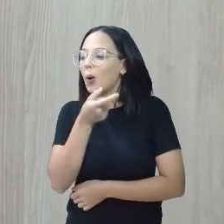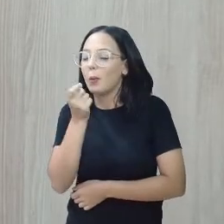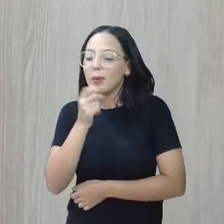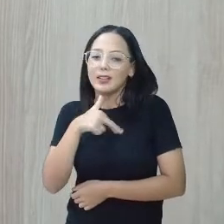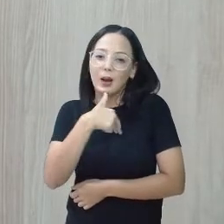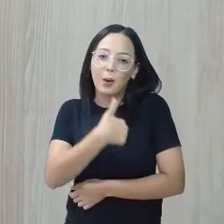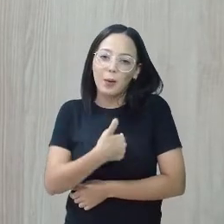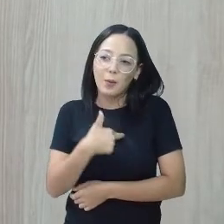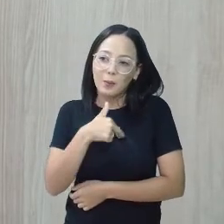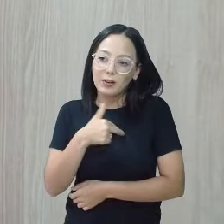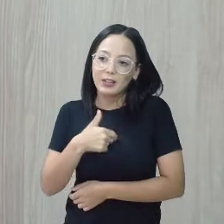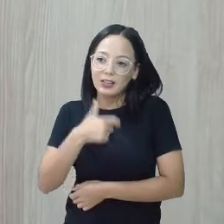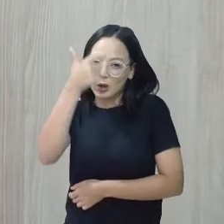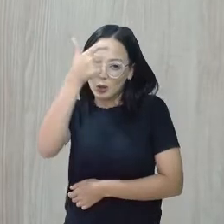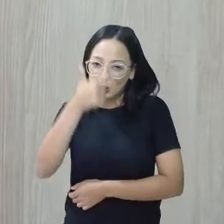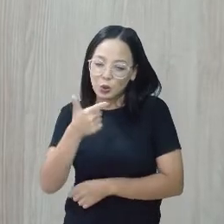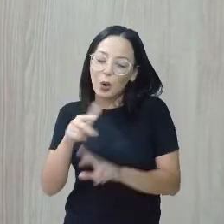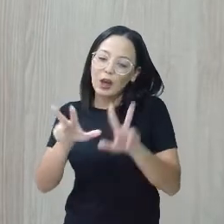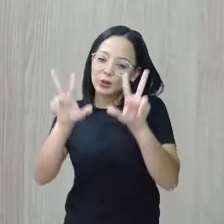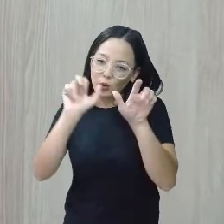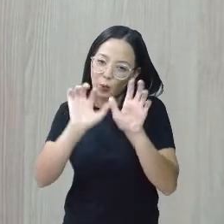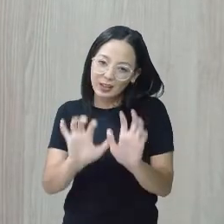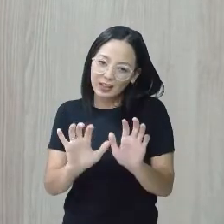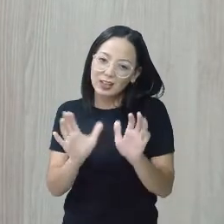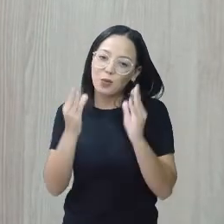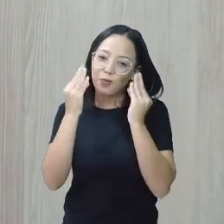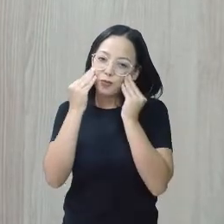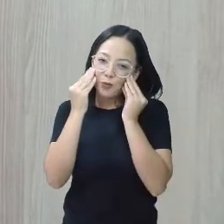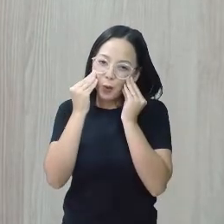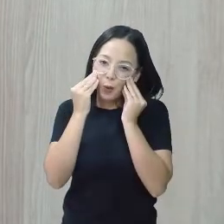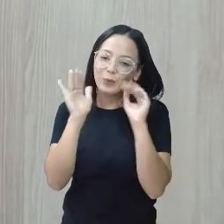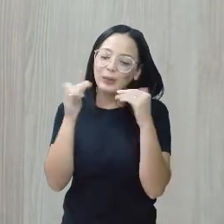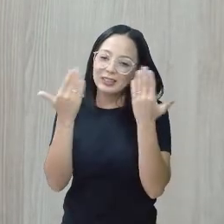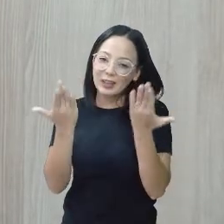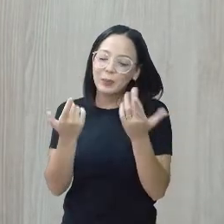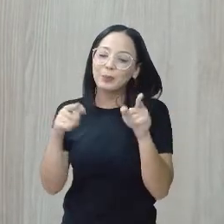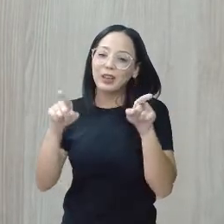pessoa... é sobre isso, eu gosto, entendeu? Fofo, gente. E aí,